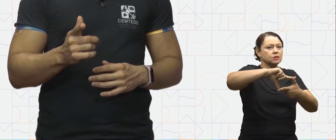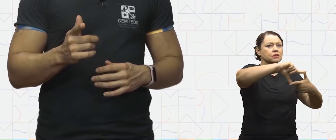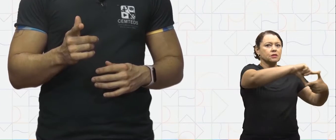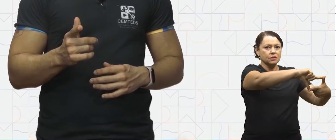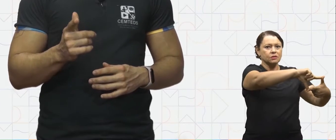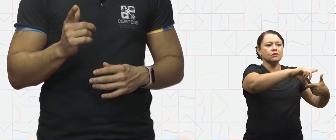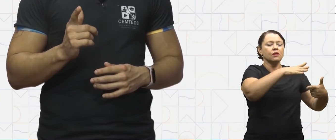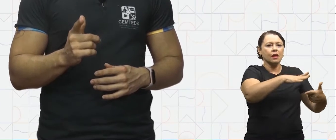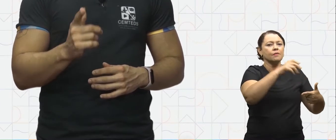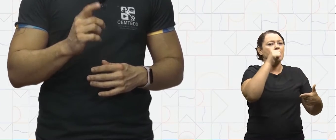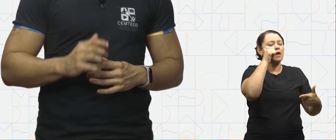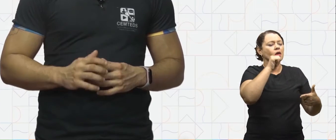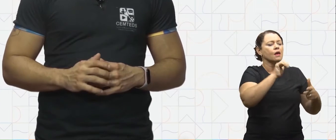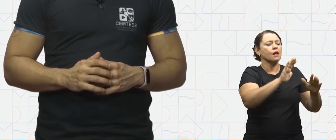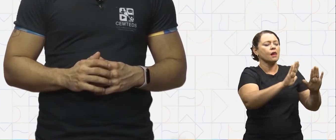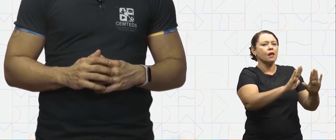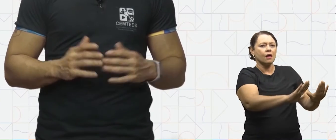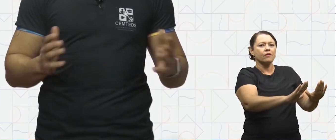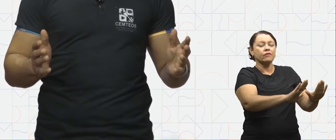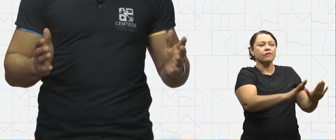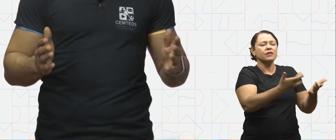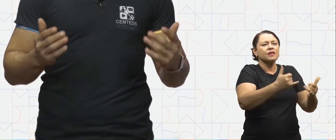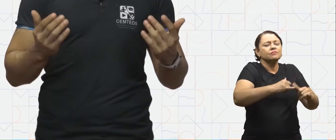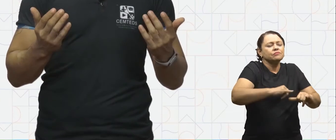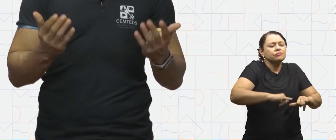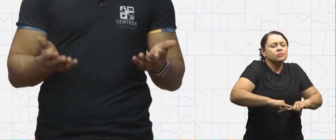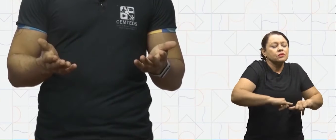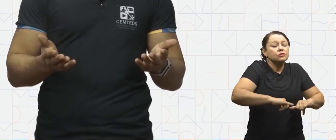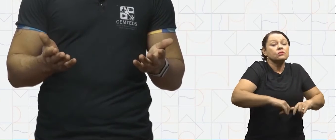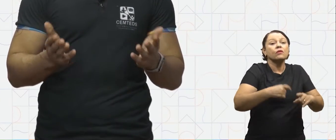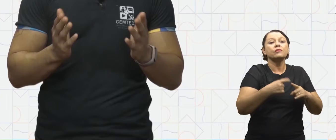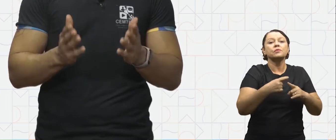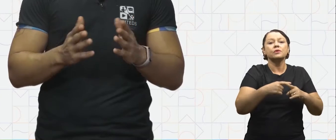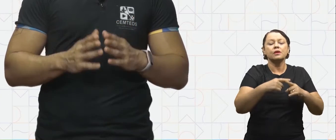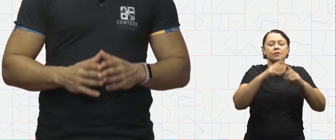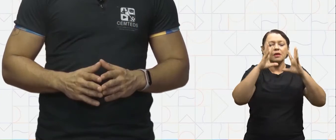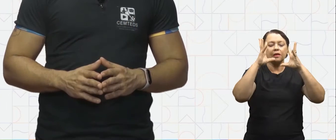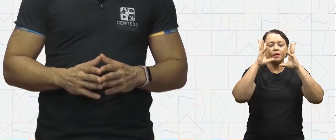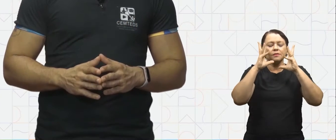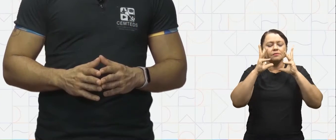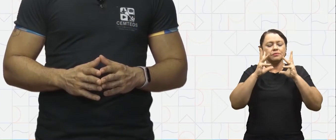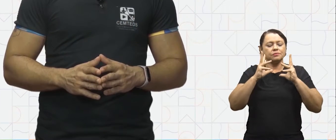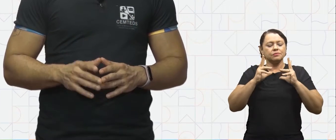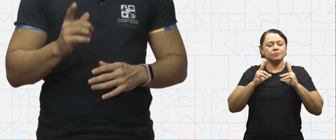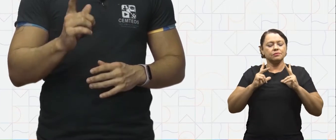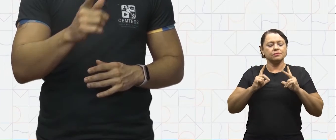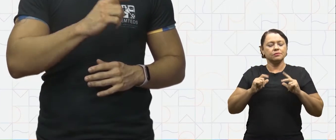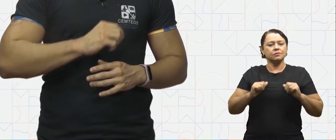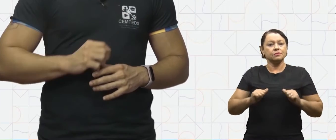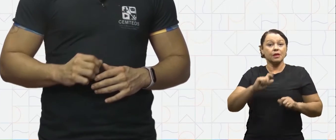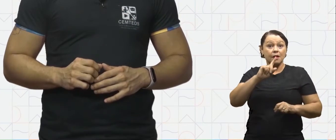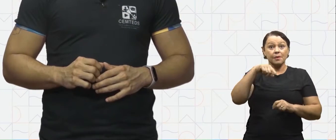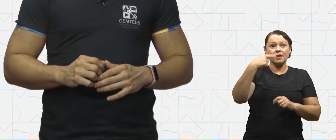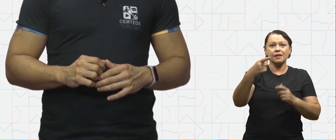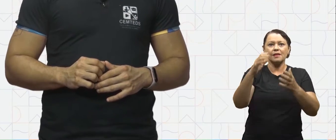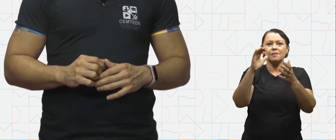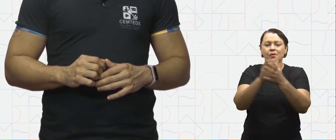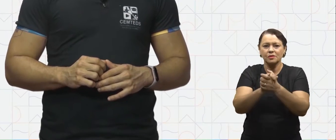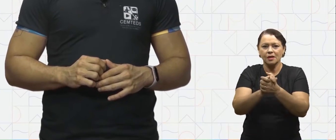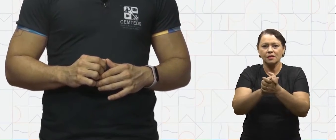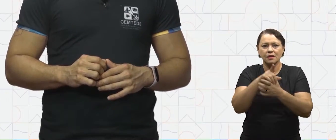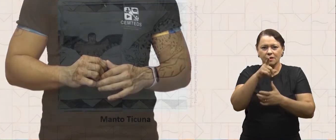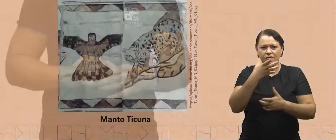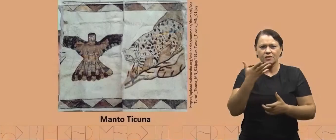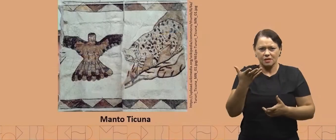nesse ritual, a moça sofre como forma de se purificar e merecer um esposo. Você quer saber o que acontece